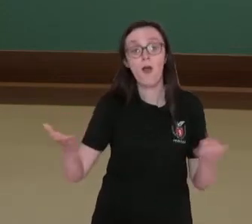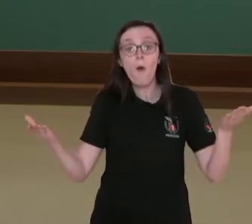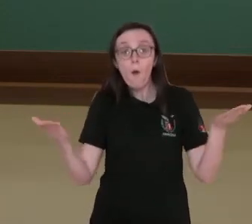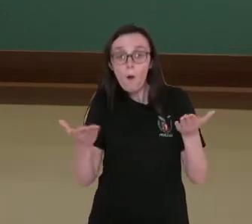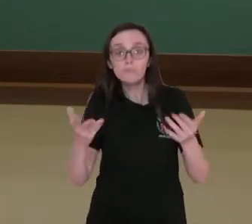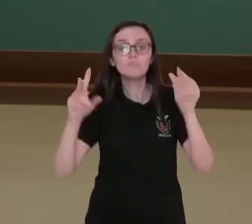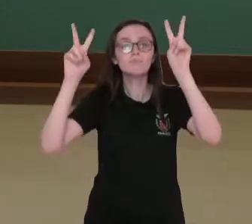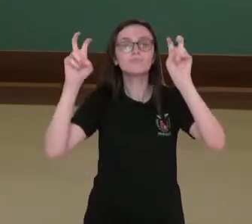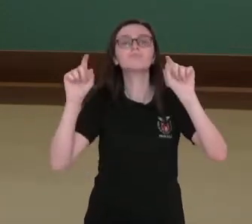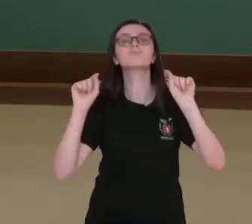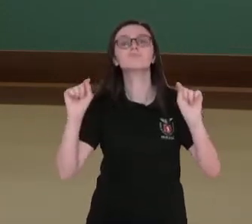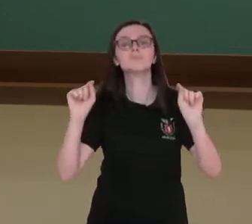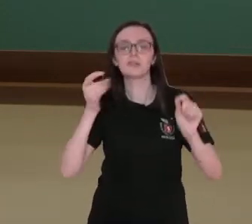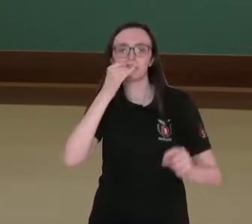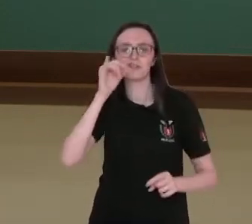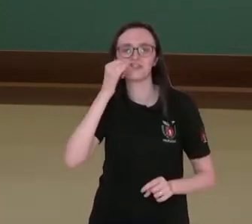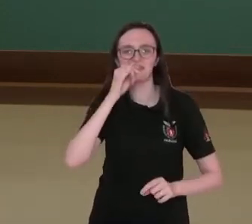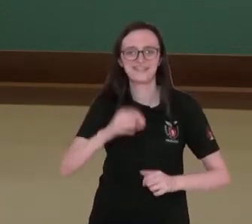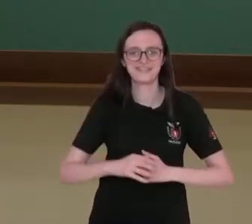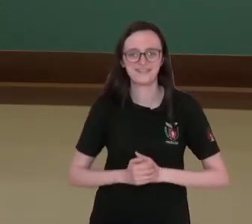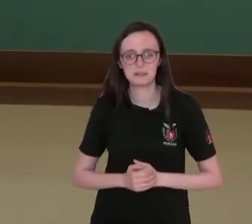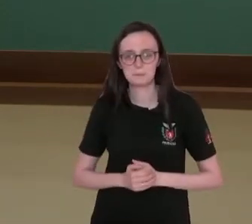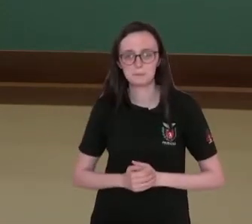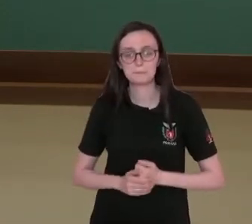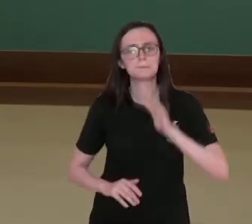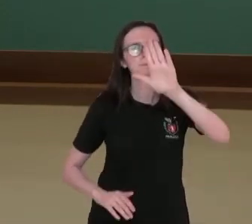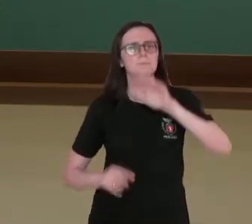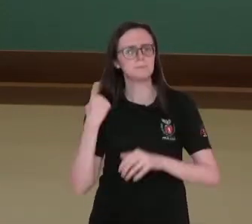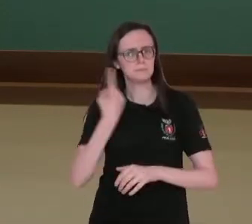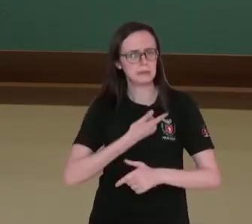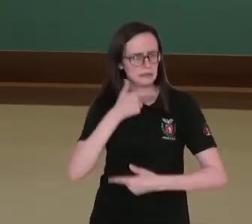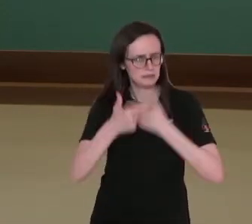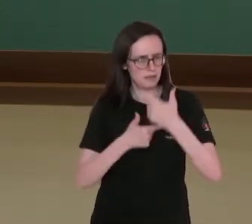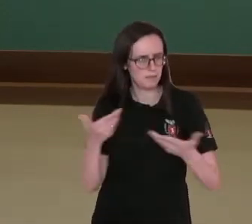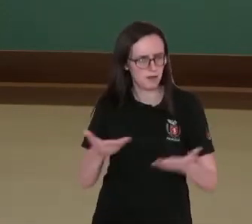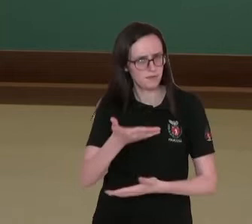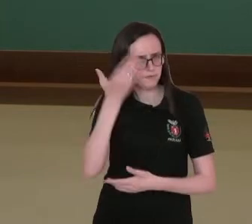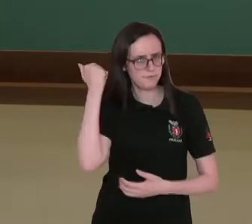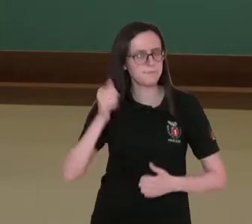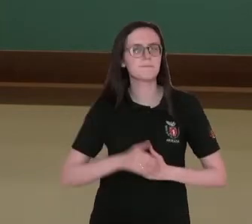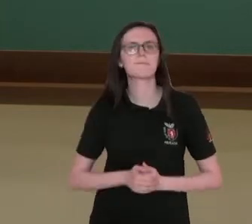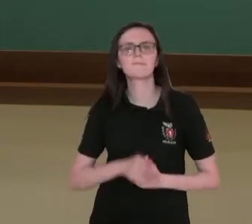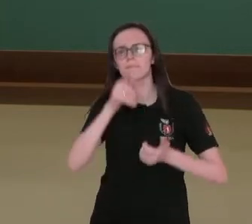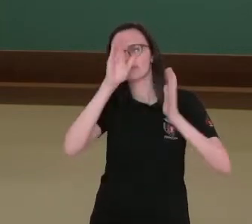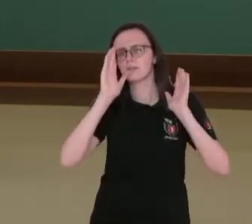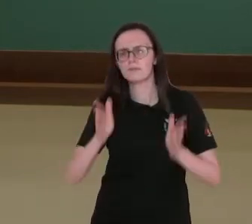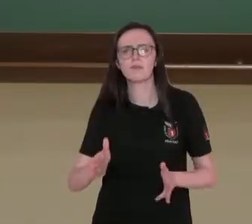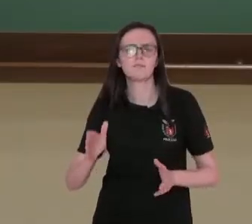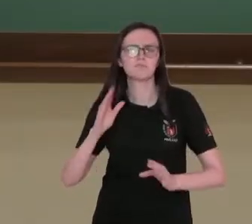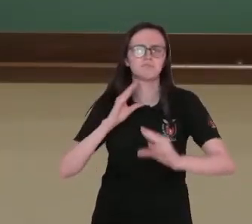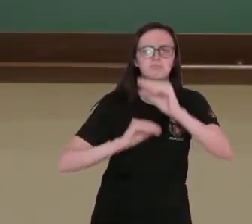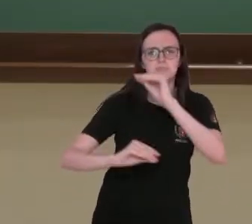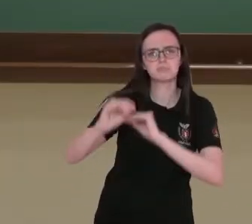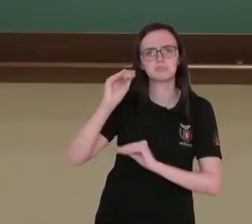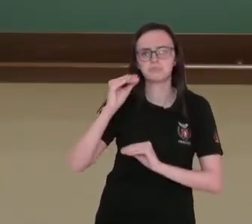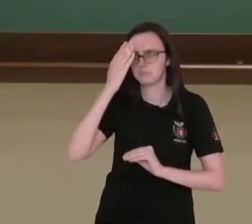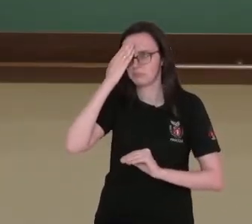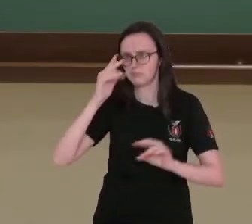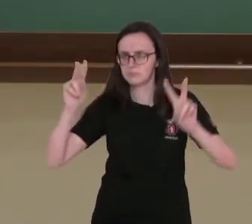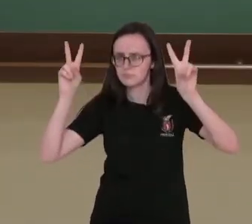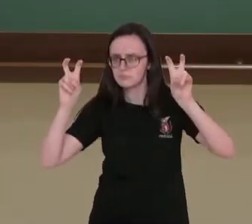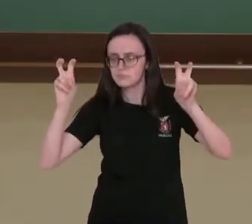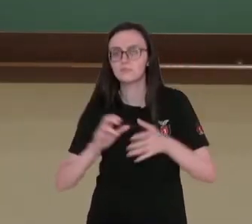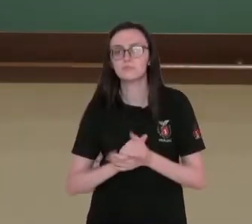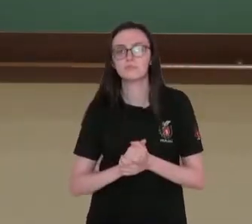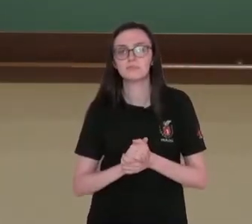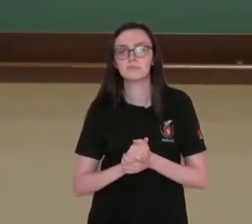o assunto é a energia. Pessoal, então vamos trabalhar? Você já deve ter ouvido falar daquele ditado: